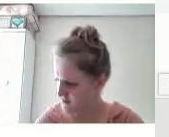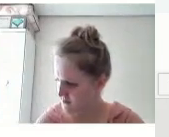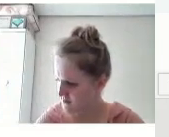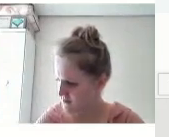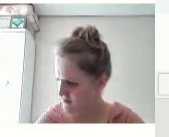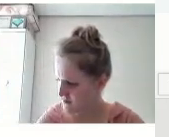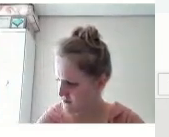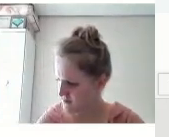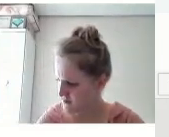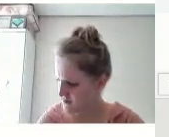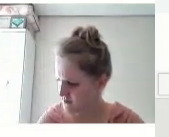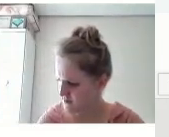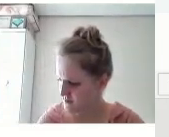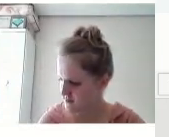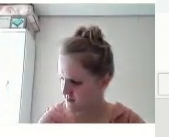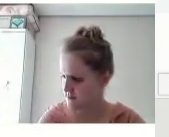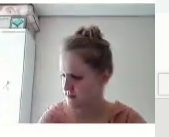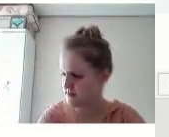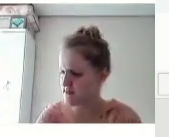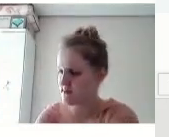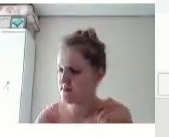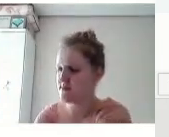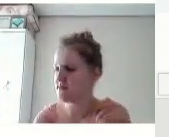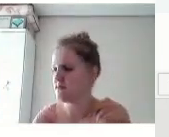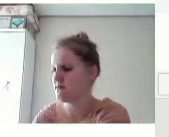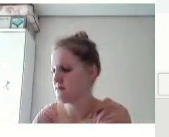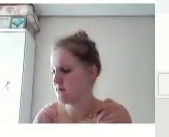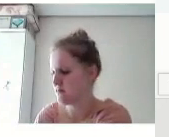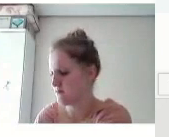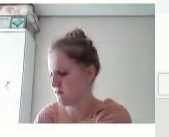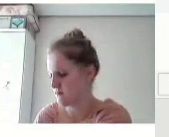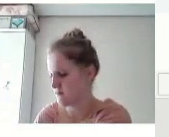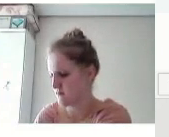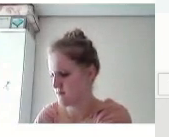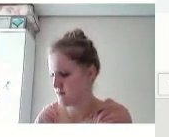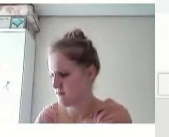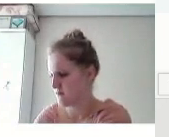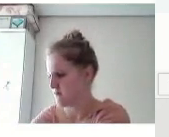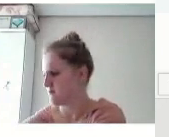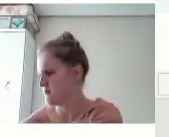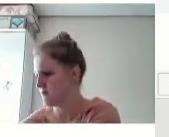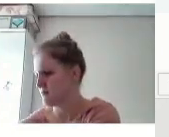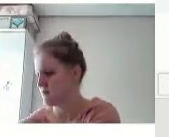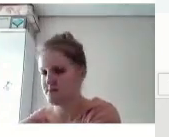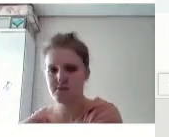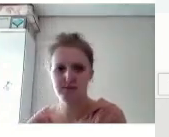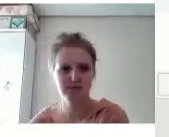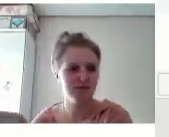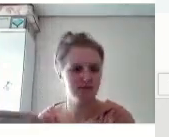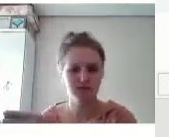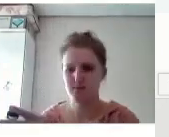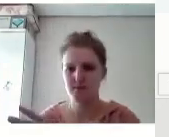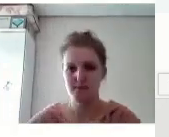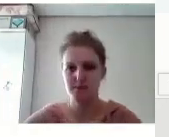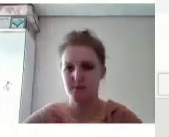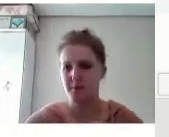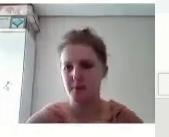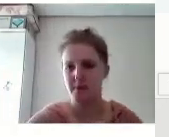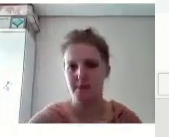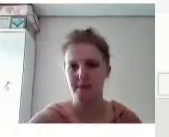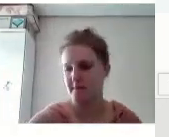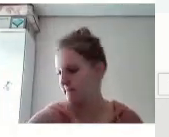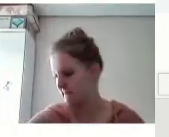Certo? As coisas que estão aqui dentro dos argumentos das integrações, né, que é f com o shift em y e a própria